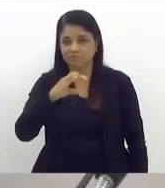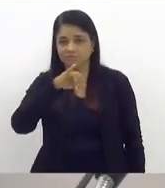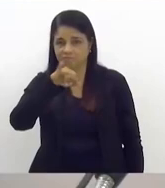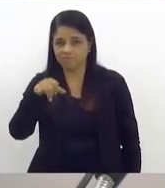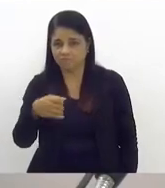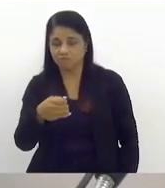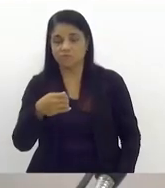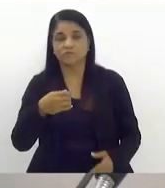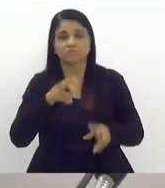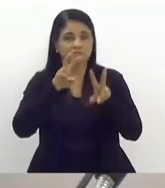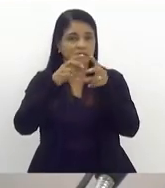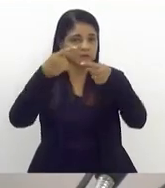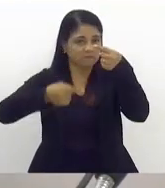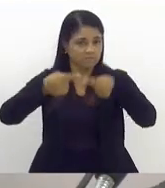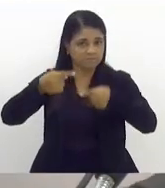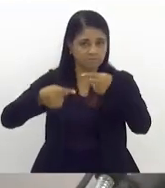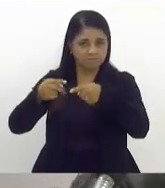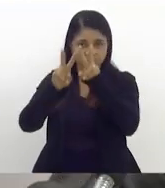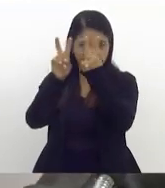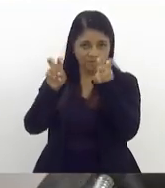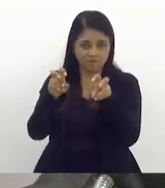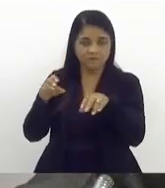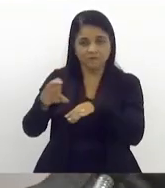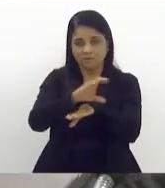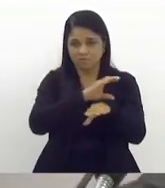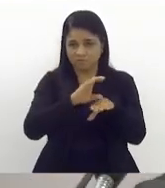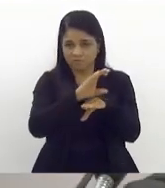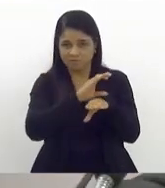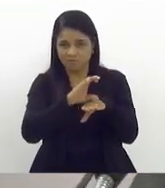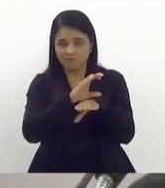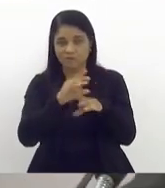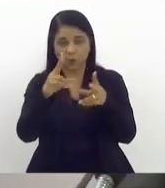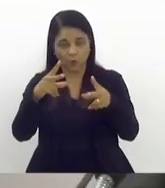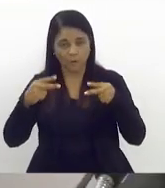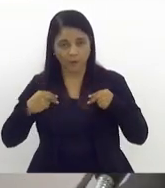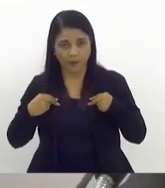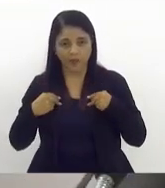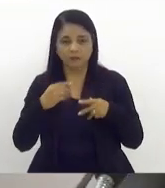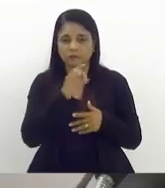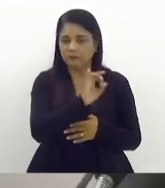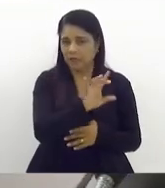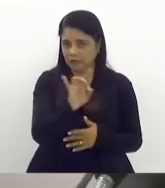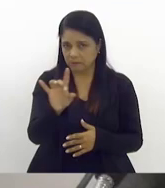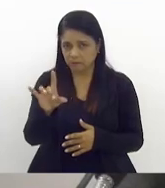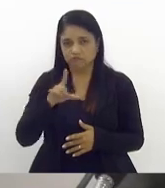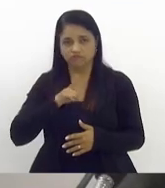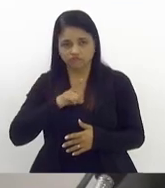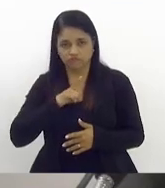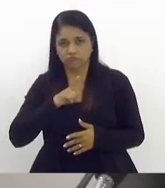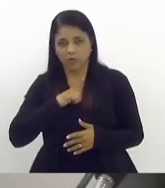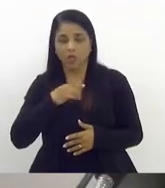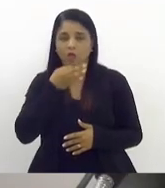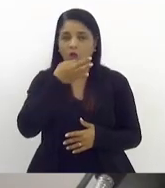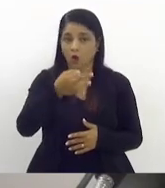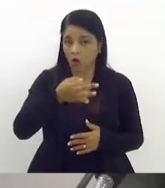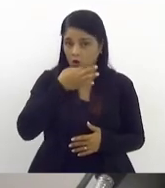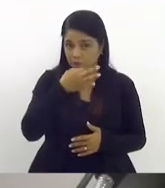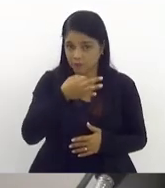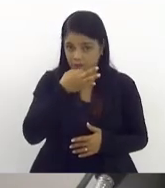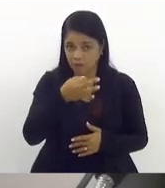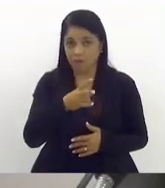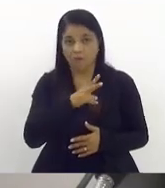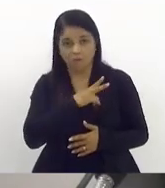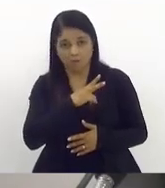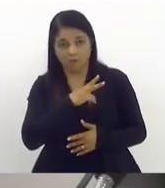temas polêmicos sob o prisma da constitucionalidade, deixando o mérito, cada um tem o seu mérito aqui, a sua opinião, mas deixar